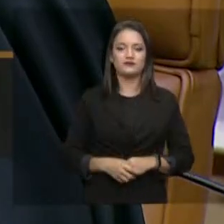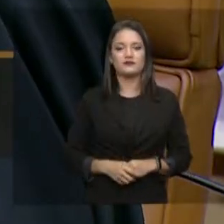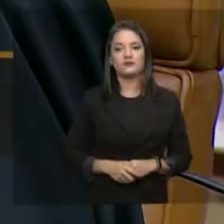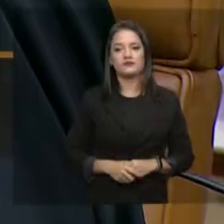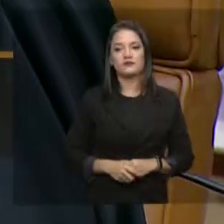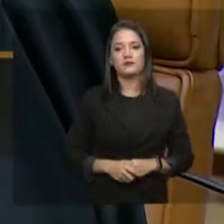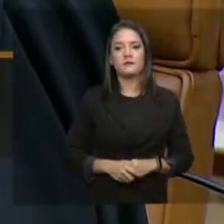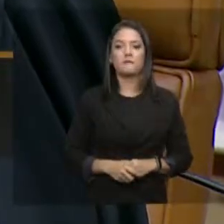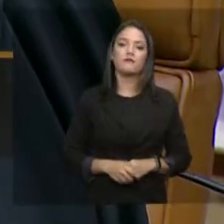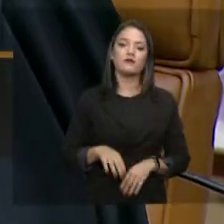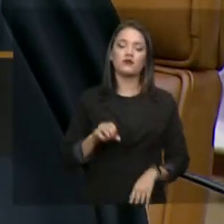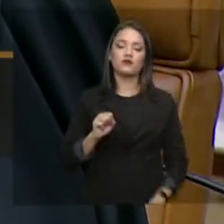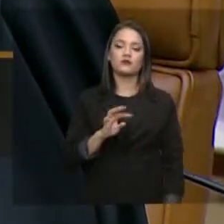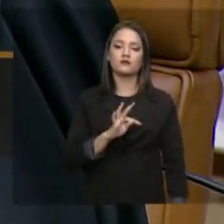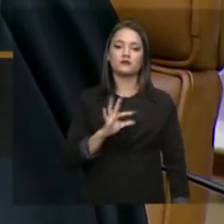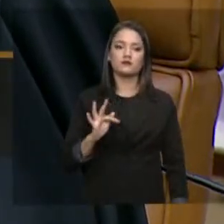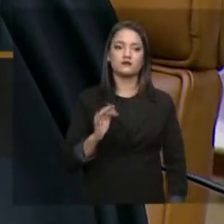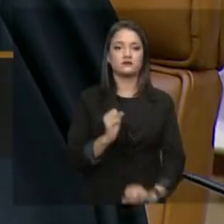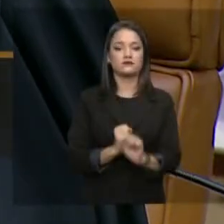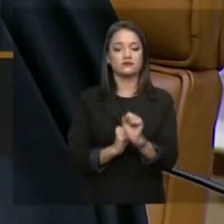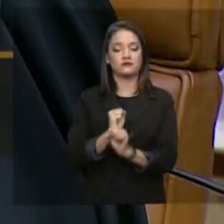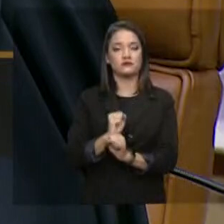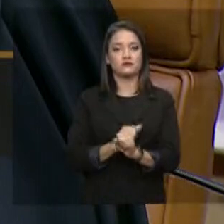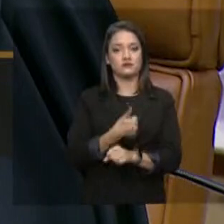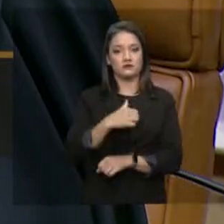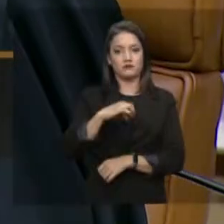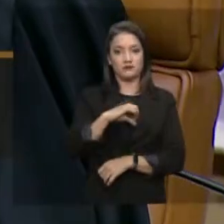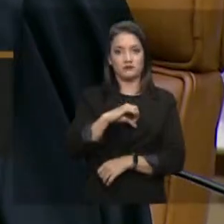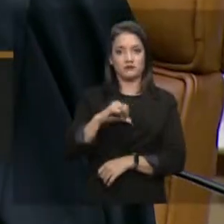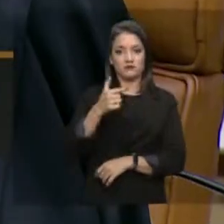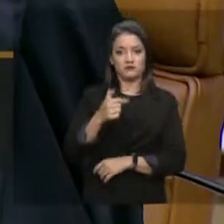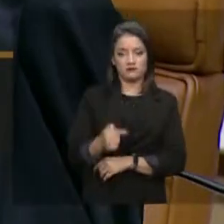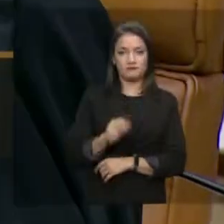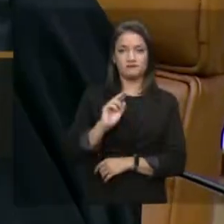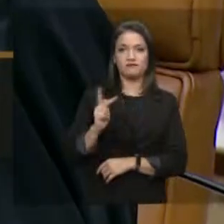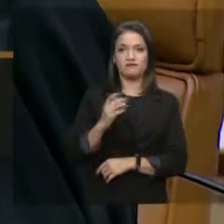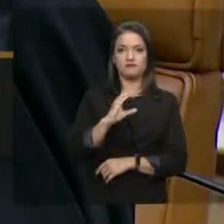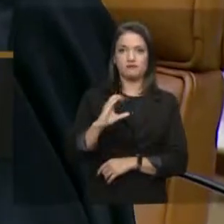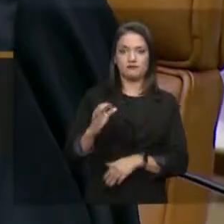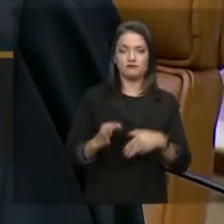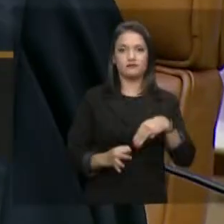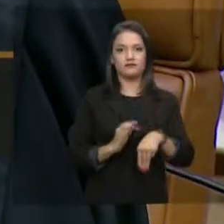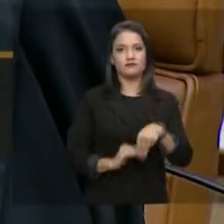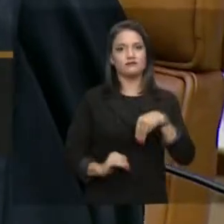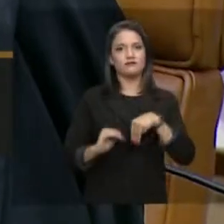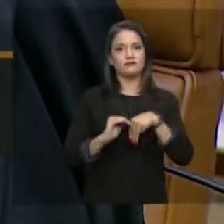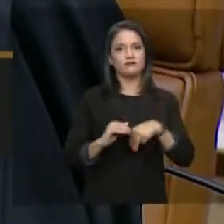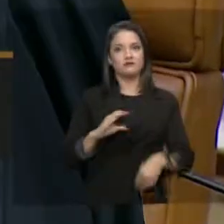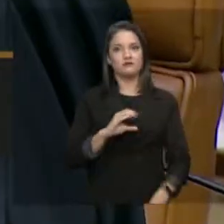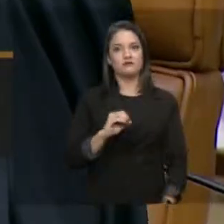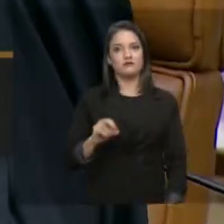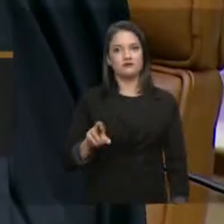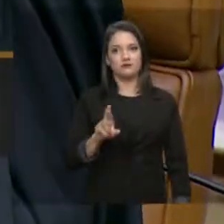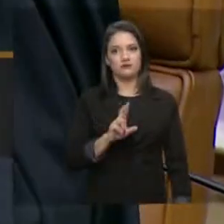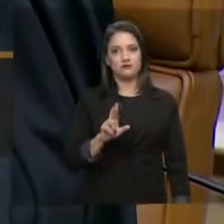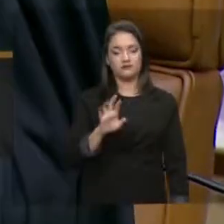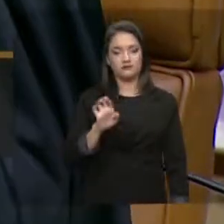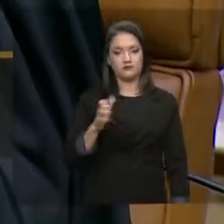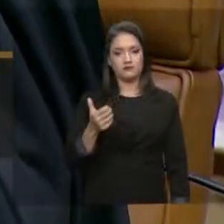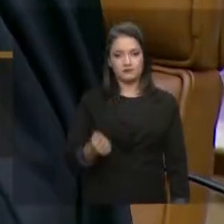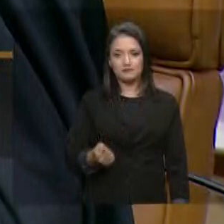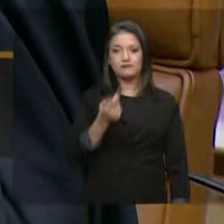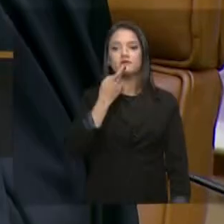em 97, HC de relatoria do ministro Maurício Correia, referendou exatamente isso,